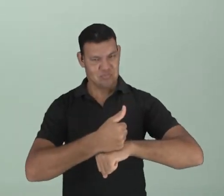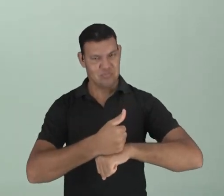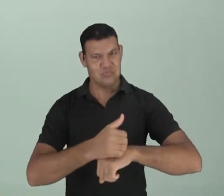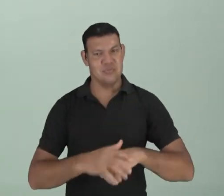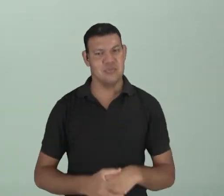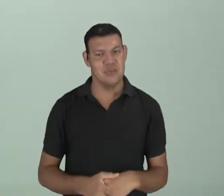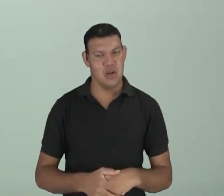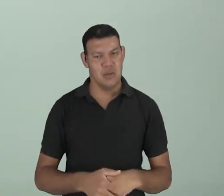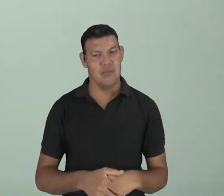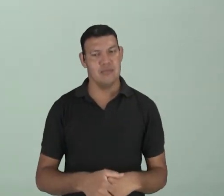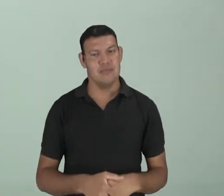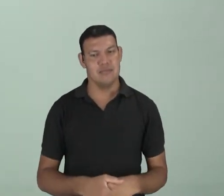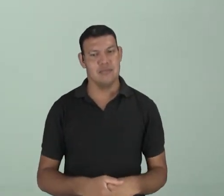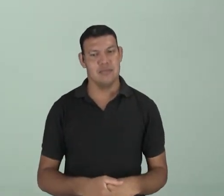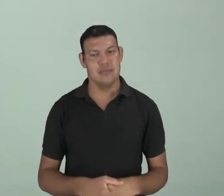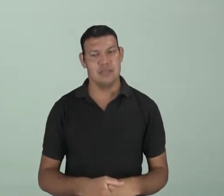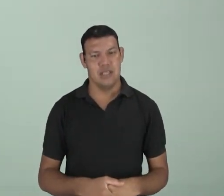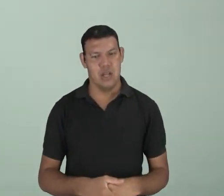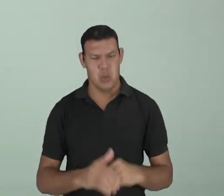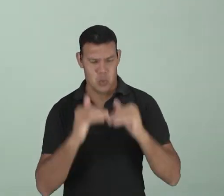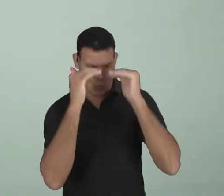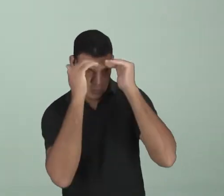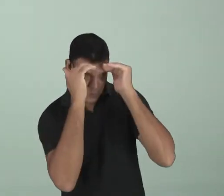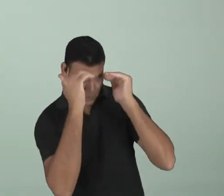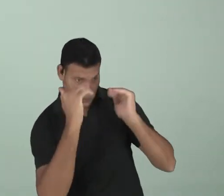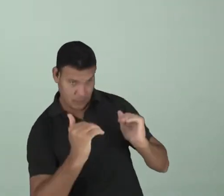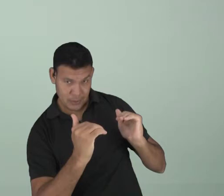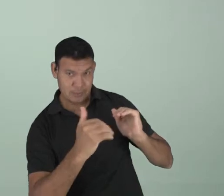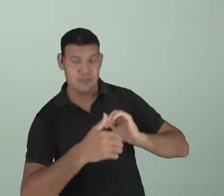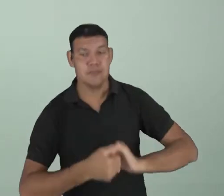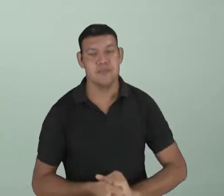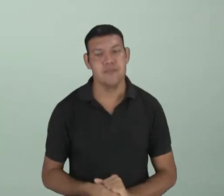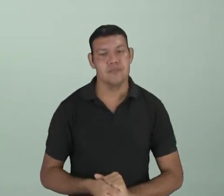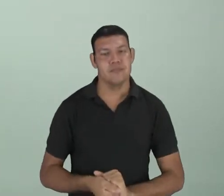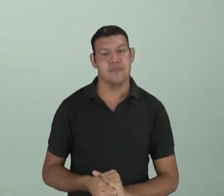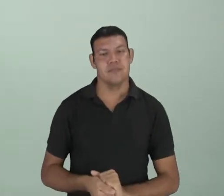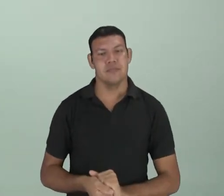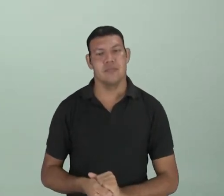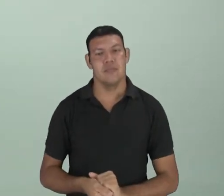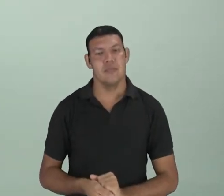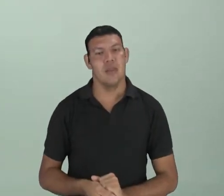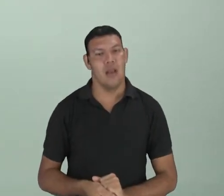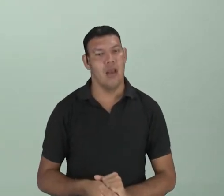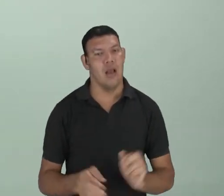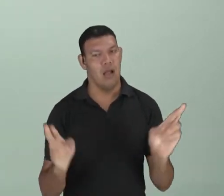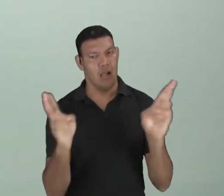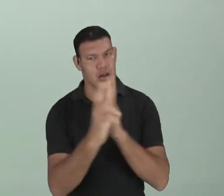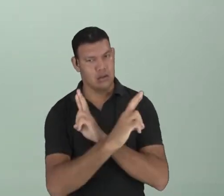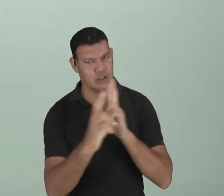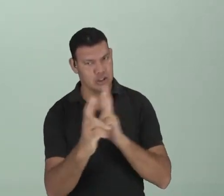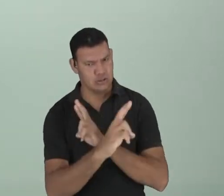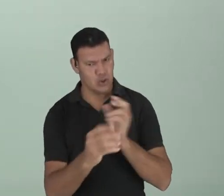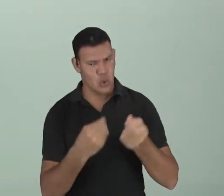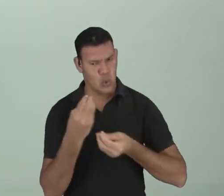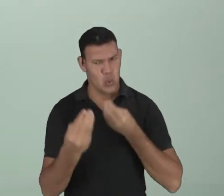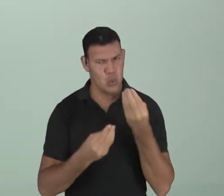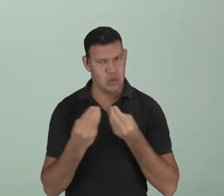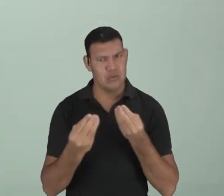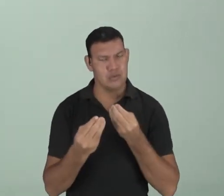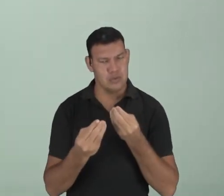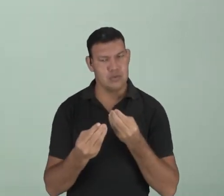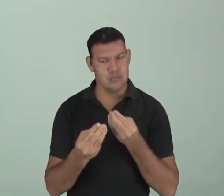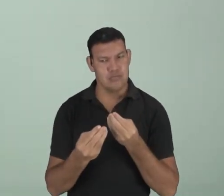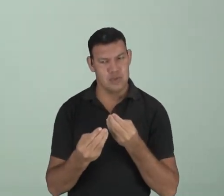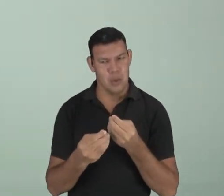colonizadores, certo? E os índios passam a ser os colonizados. Então, eles que vão estabelecer como que os povos indígenas deveriam se